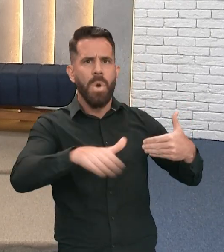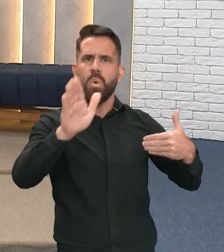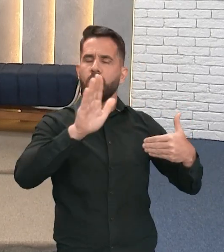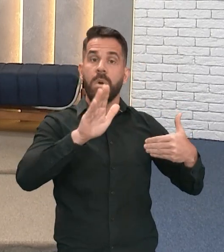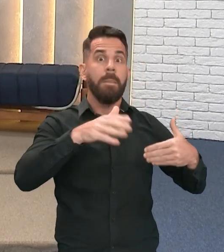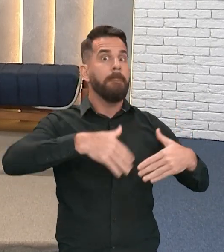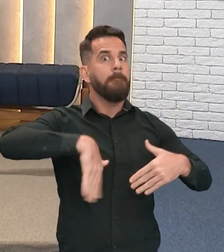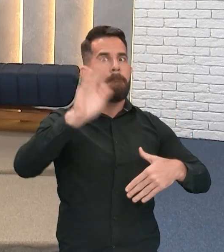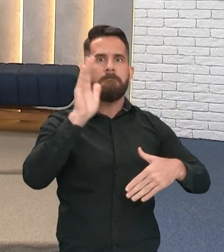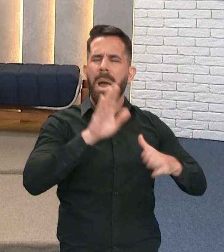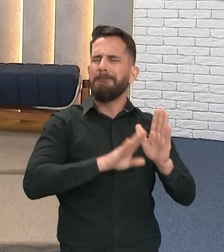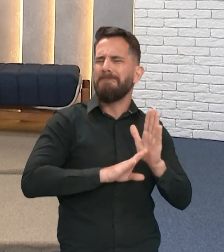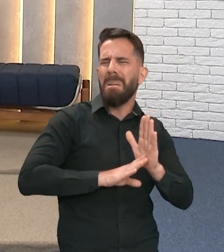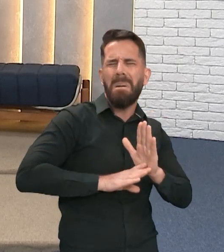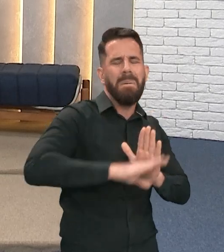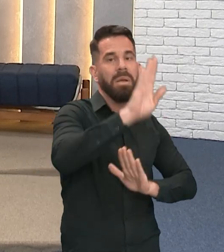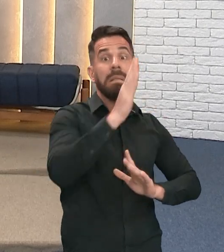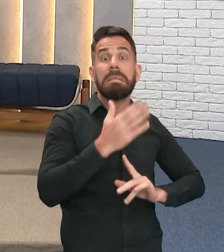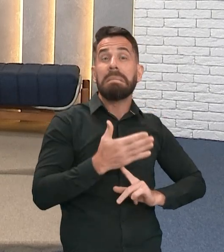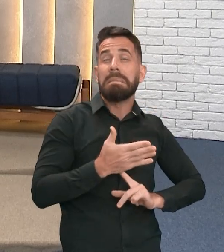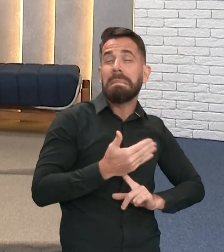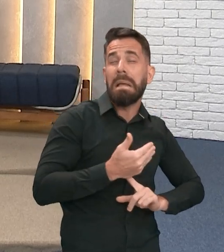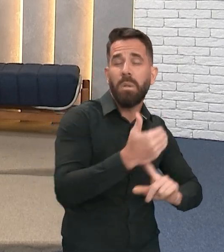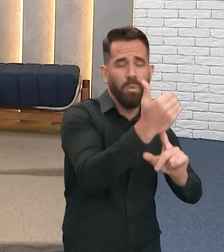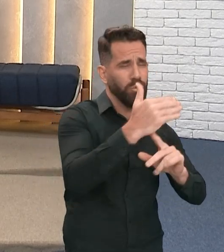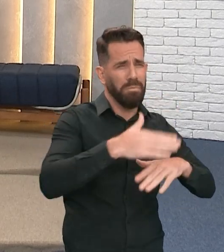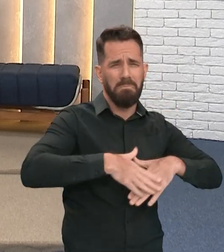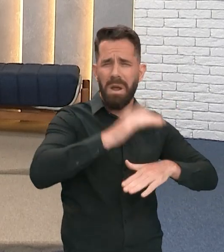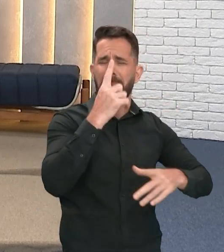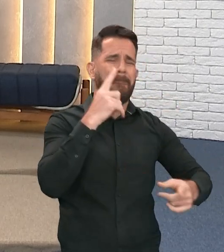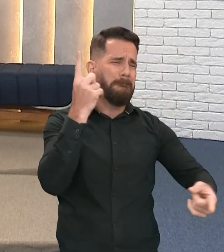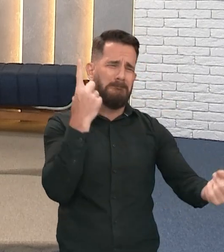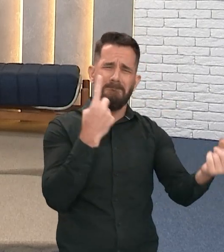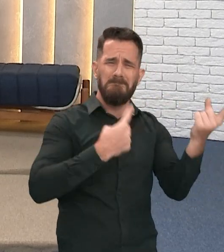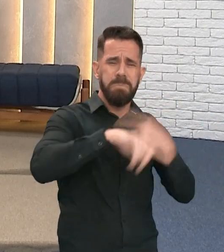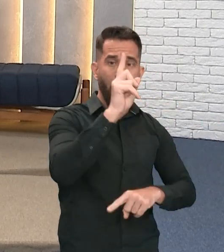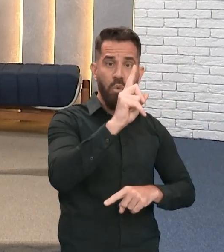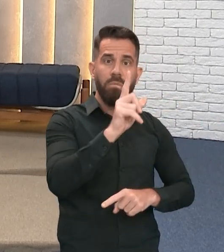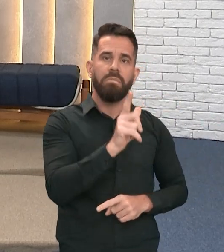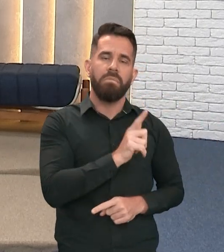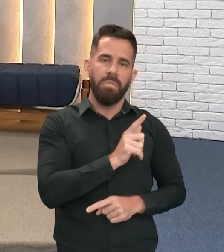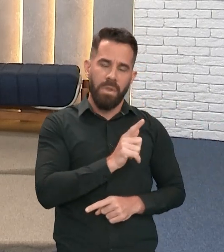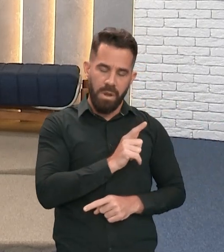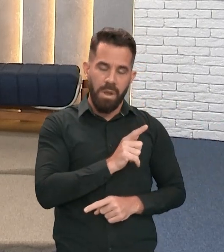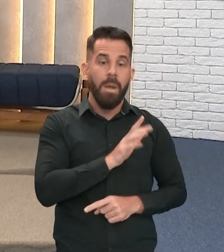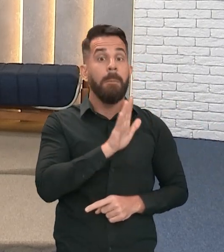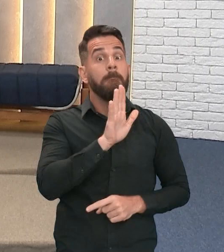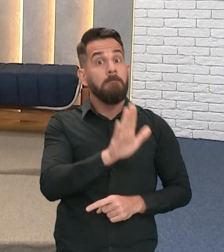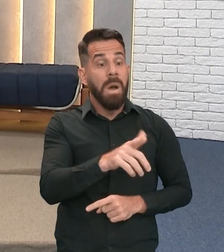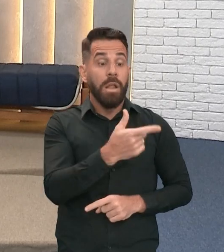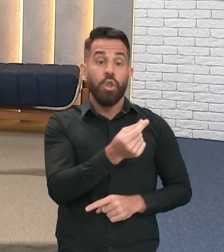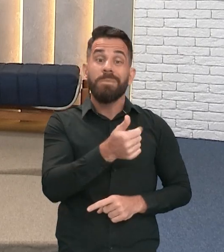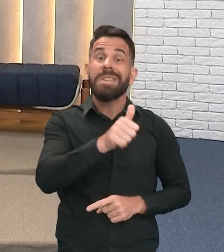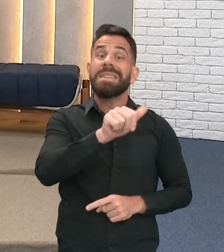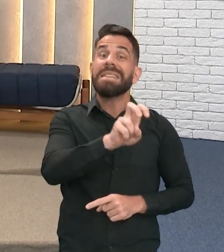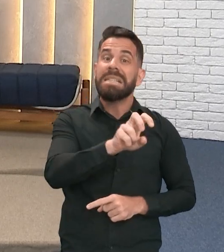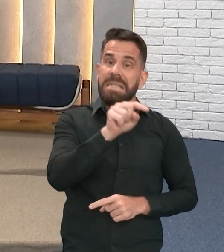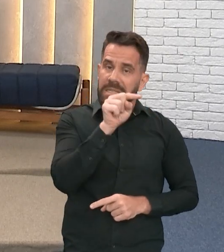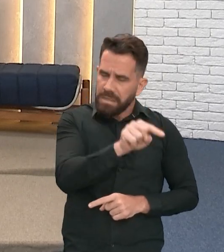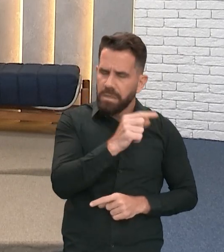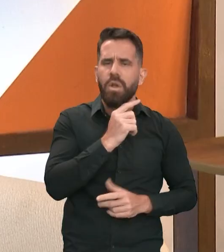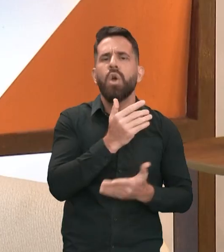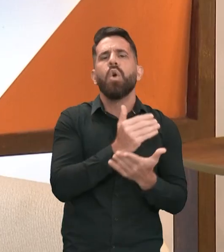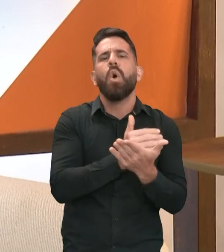assim, em tecnologia desde já, mas agora a gente tá vendo a época de inteligência artificial. Mas na época de 2015 pra frente começou a ter